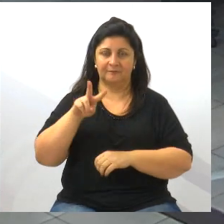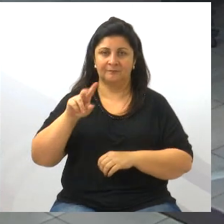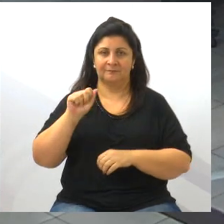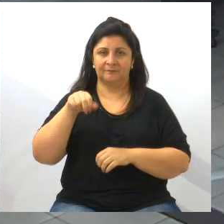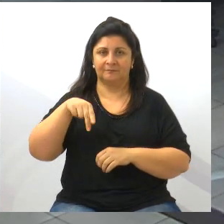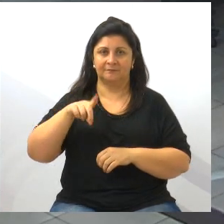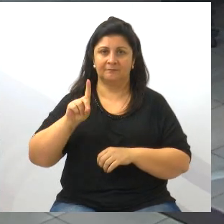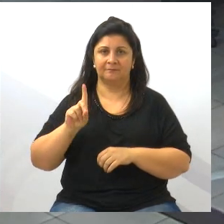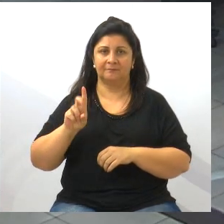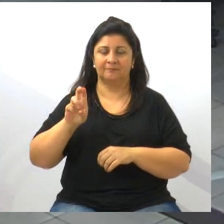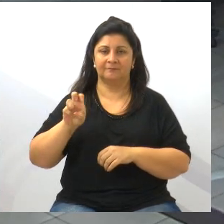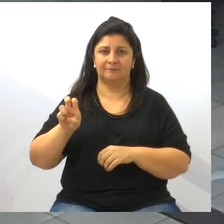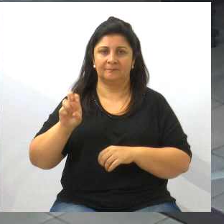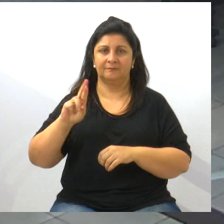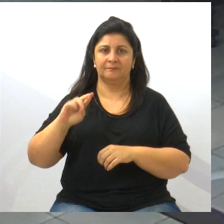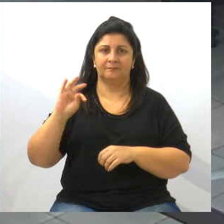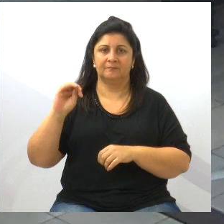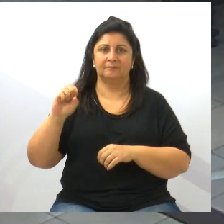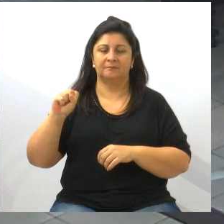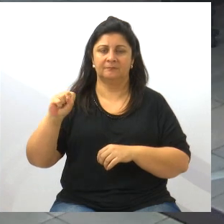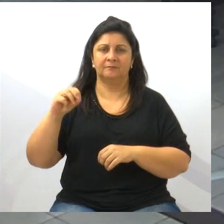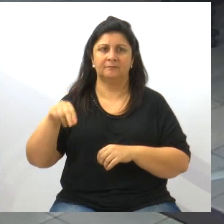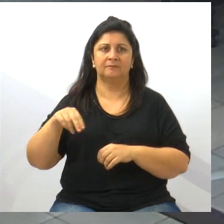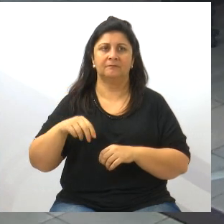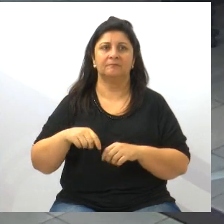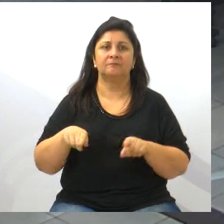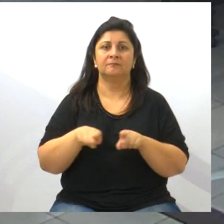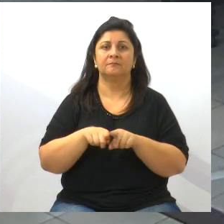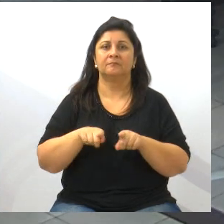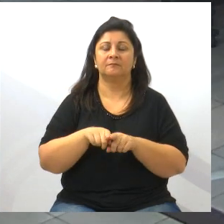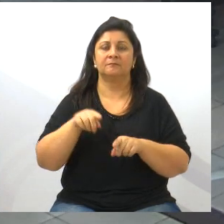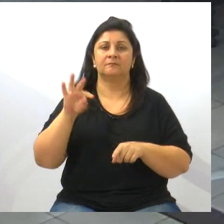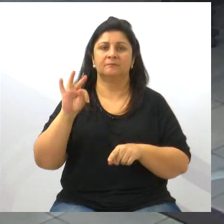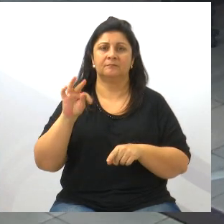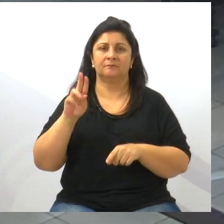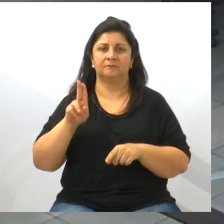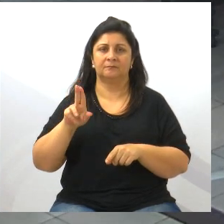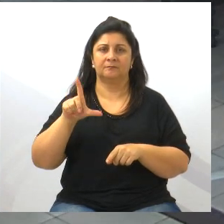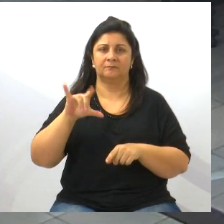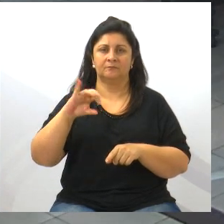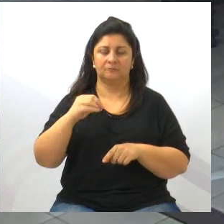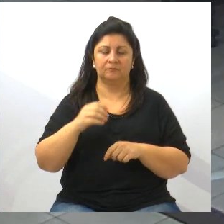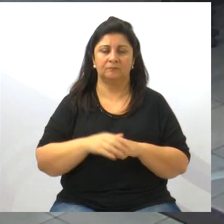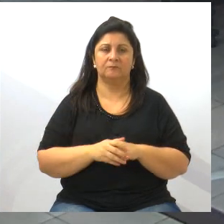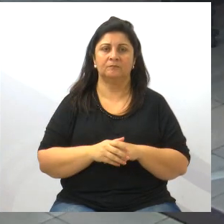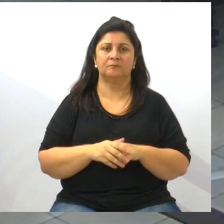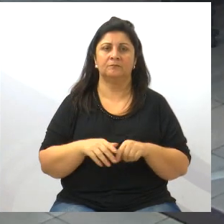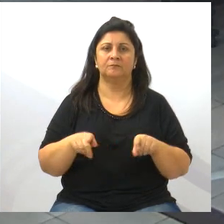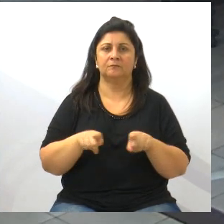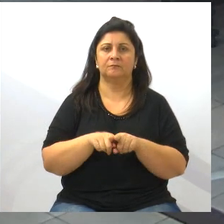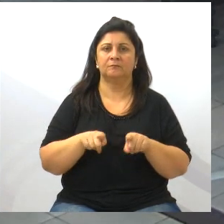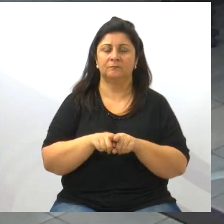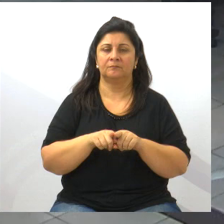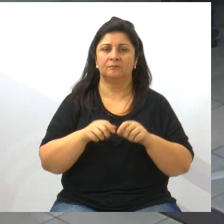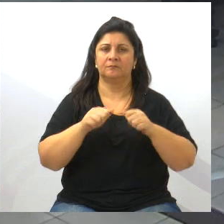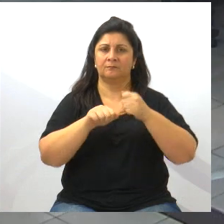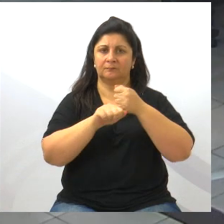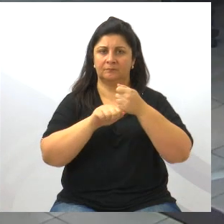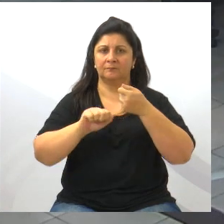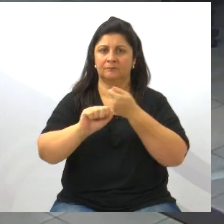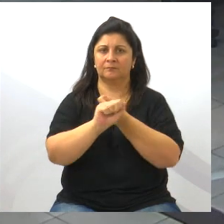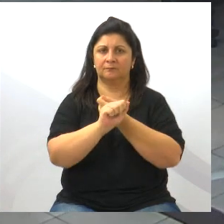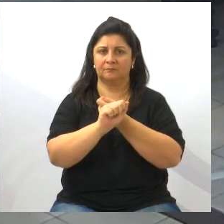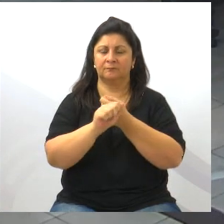assessor Túlio, da Fundação Prolar, assistente social Darli, da Fundação Prolar, doutora Moira, procuradora-geral do município,